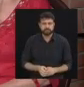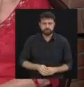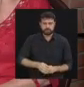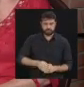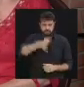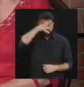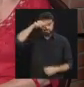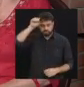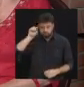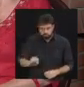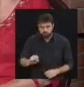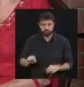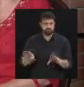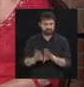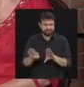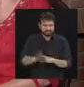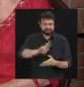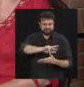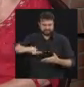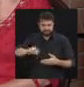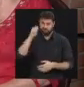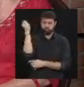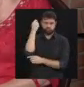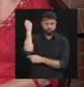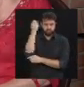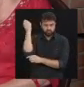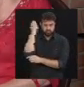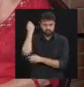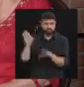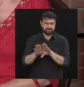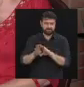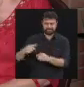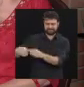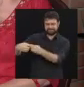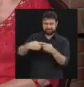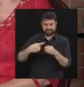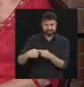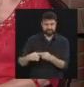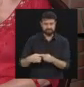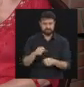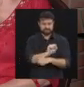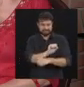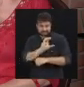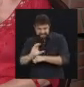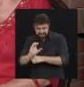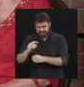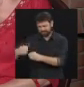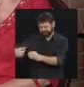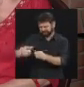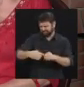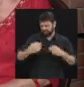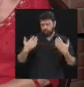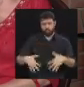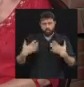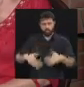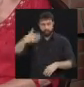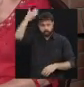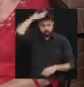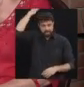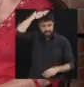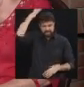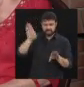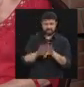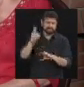Cuiabá, Campo Grande, Rio Grande do Sul, tem várias cidades, Santa Catarina, várias cidades, Paraná, São Paulo